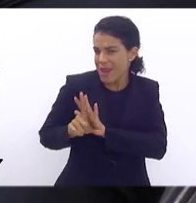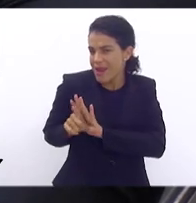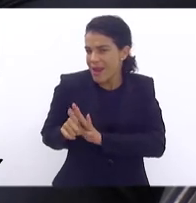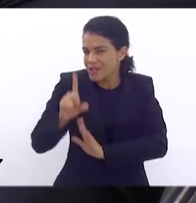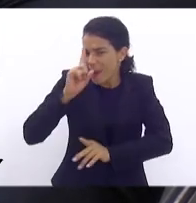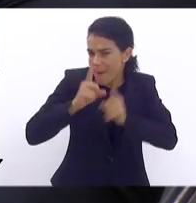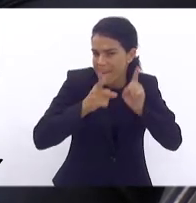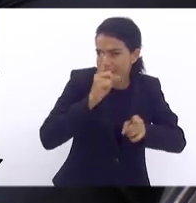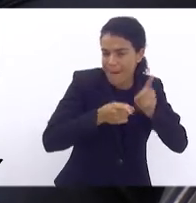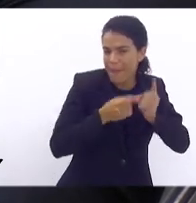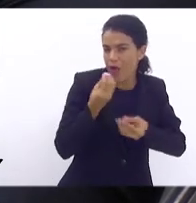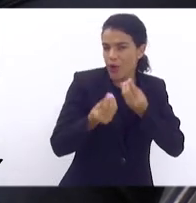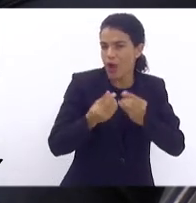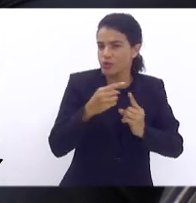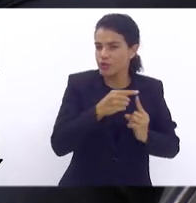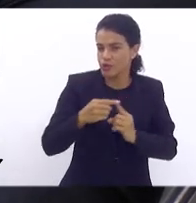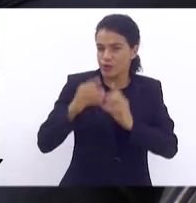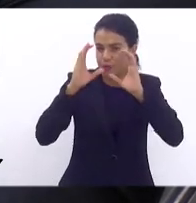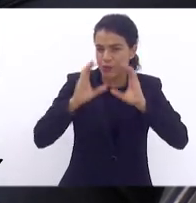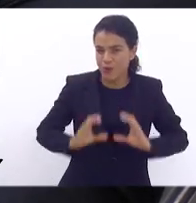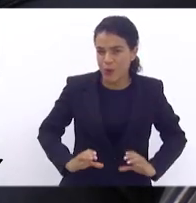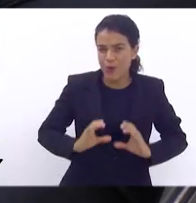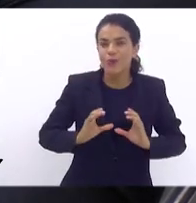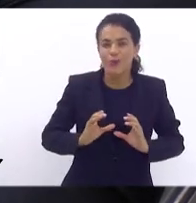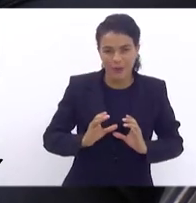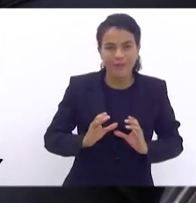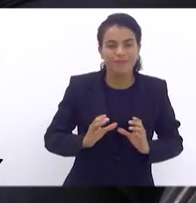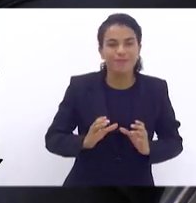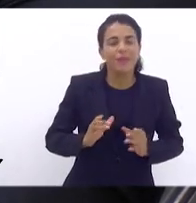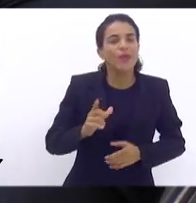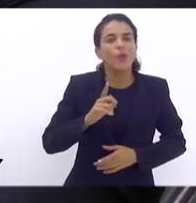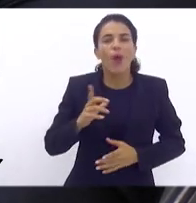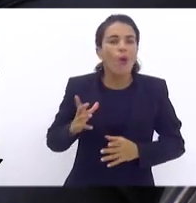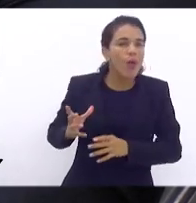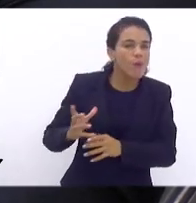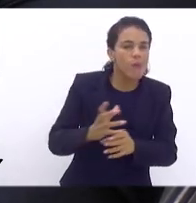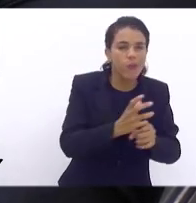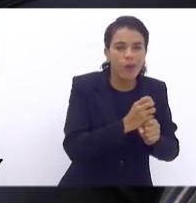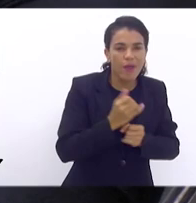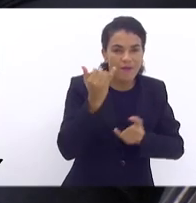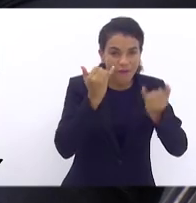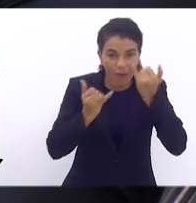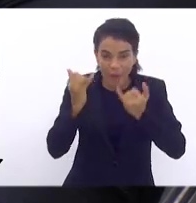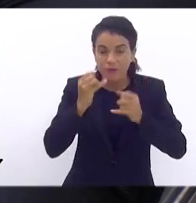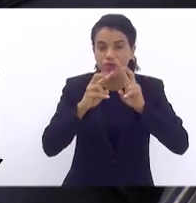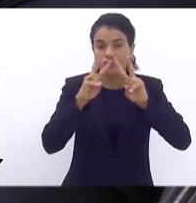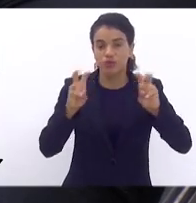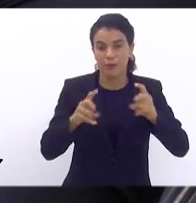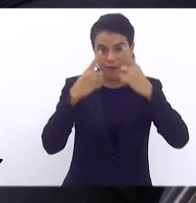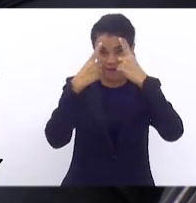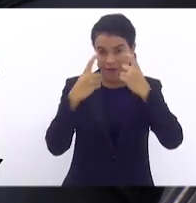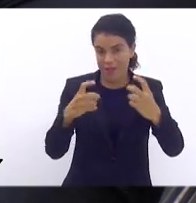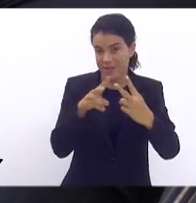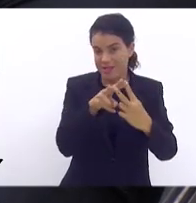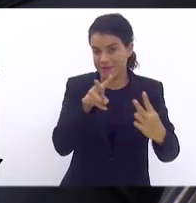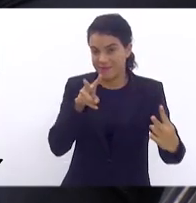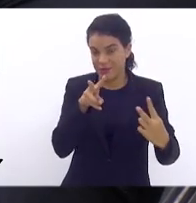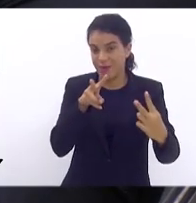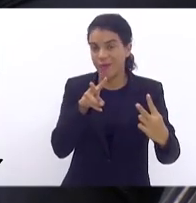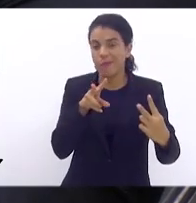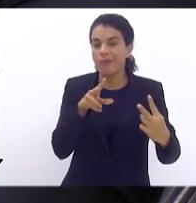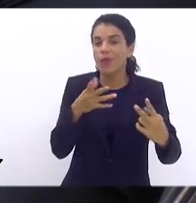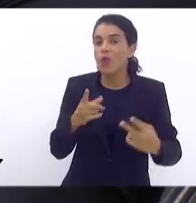o que a gente tem sobre dados de violência cibernética o único